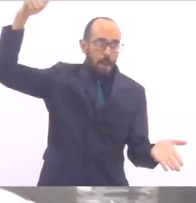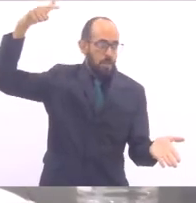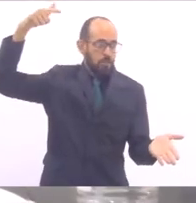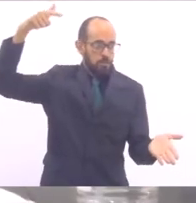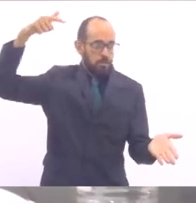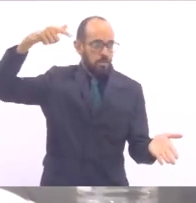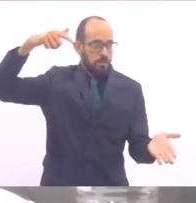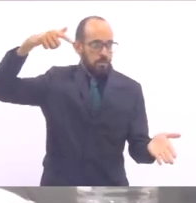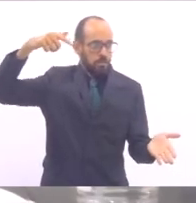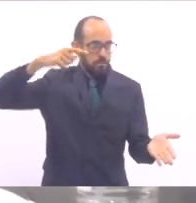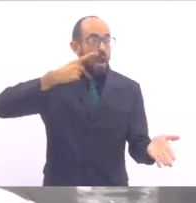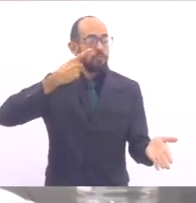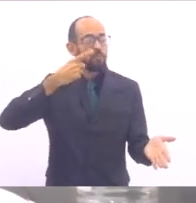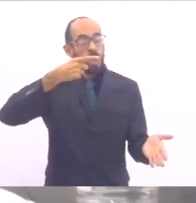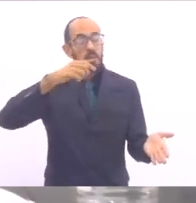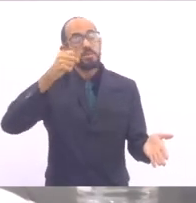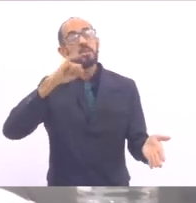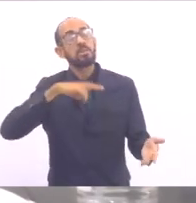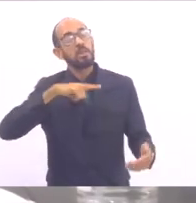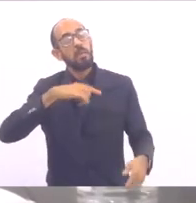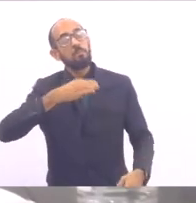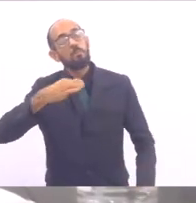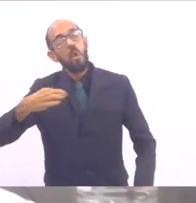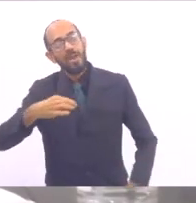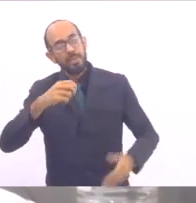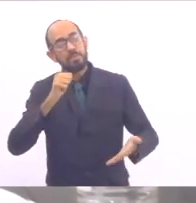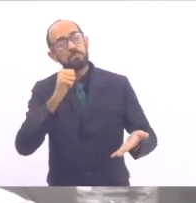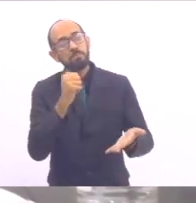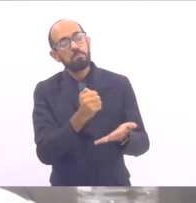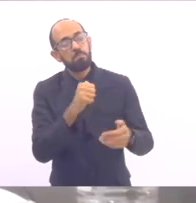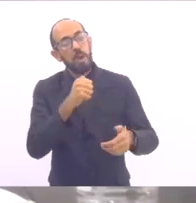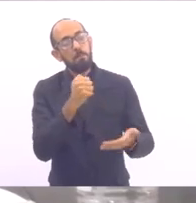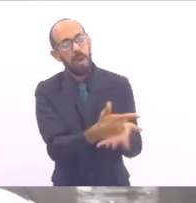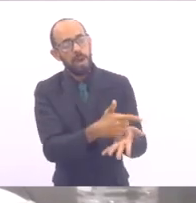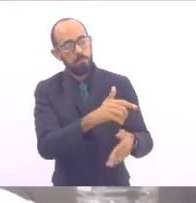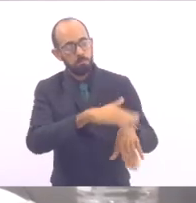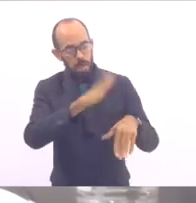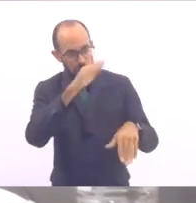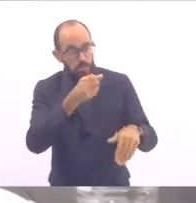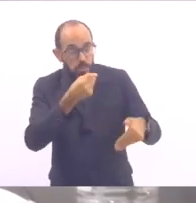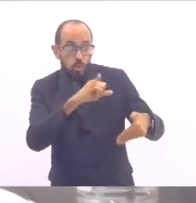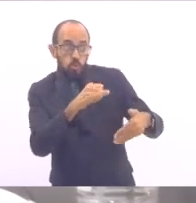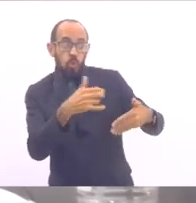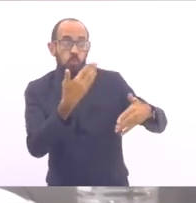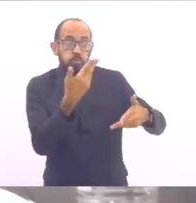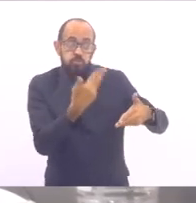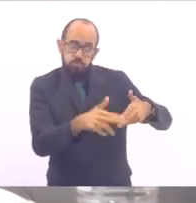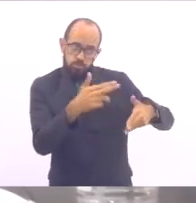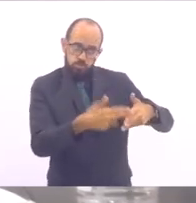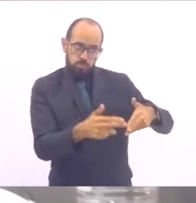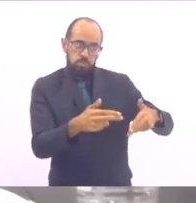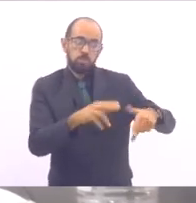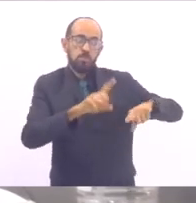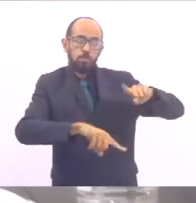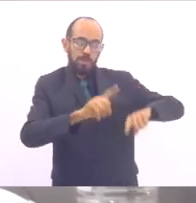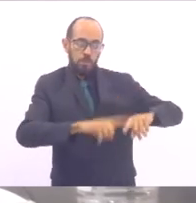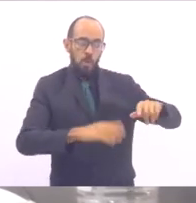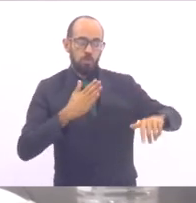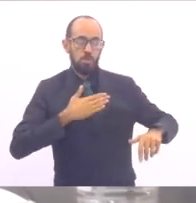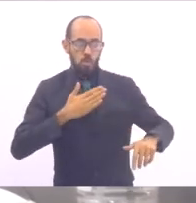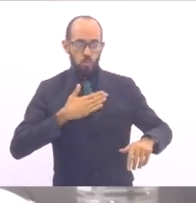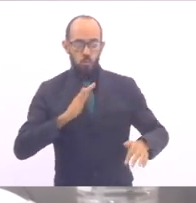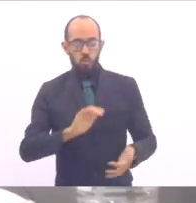ver se sai algum troco, alguma moeda, alguma coisa. Se eu estou escondendo patrimônio, se eu estou fazendo alguma coisa. Muito bem.